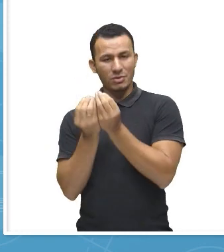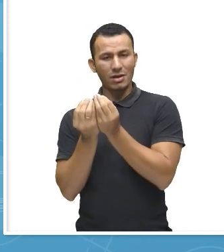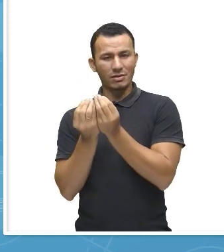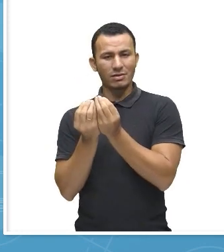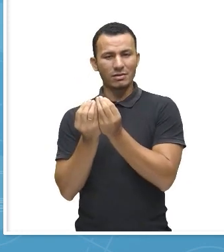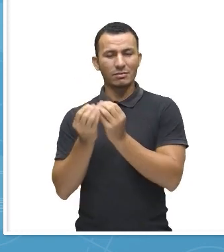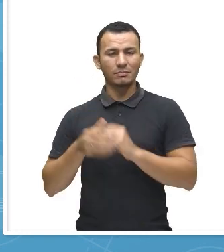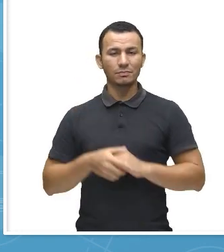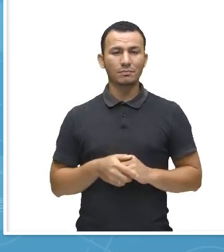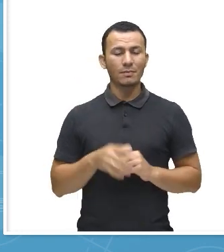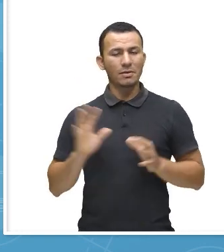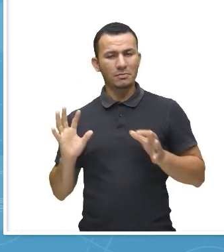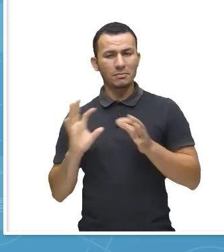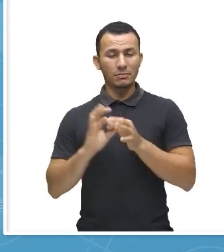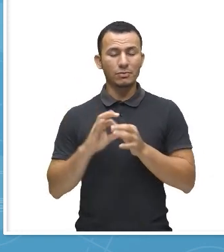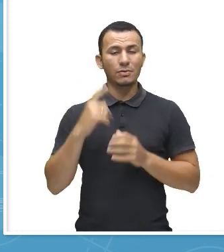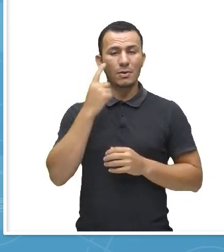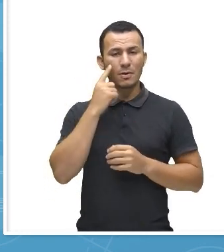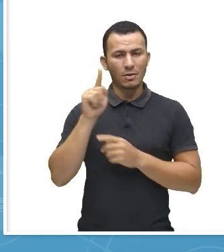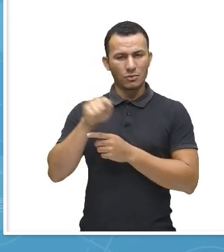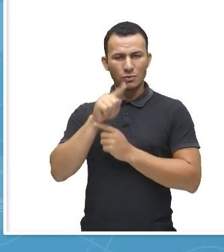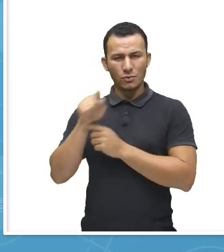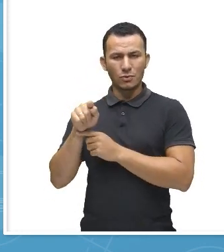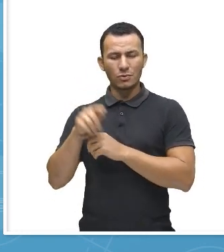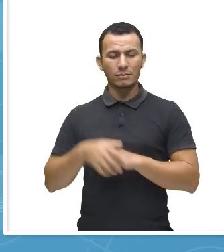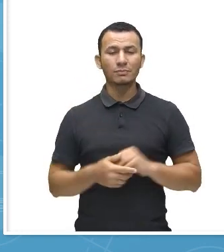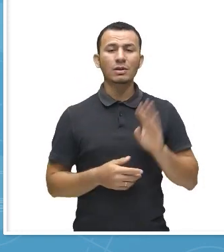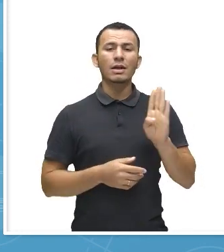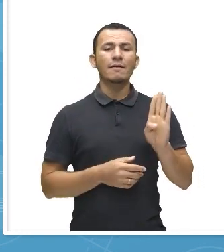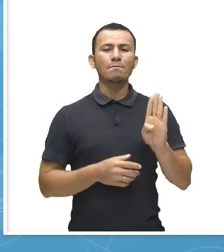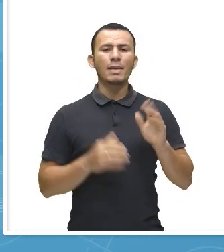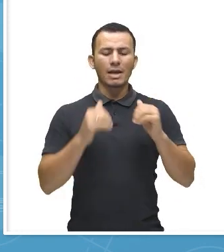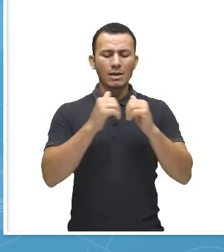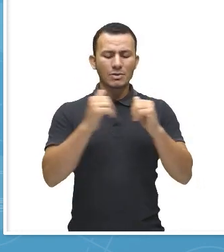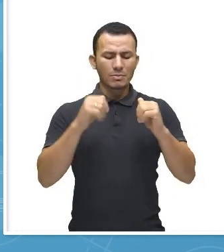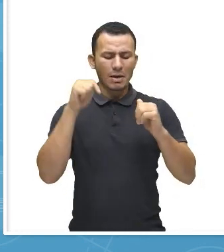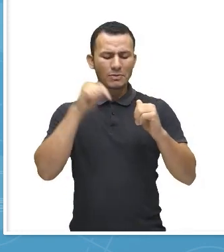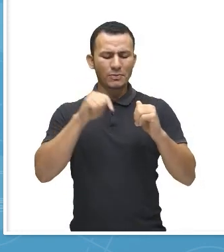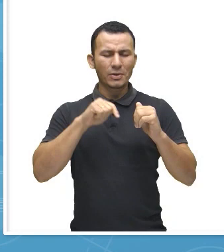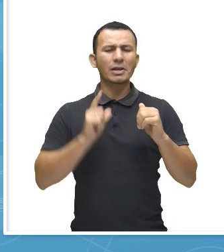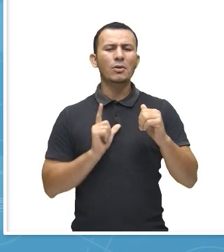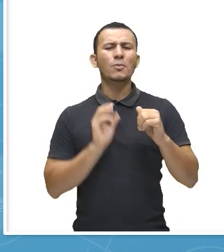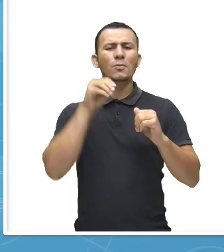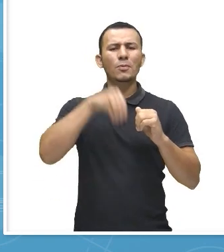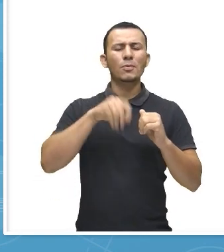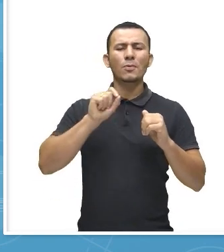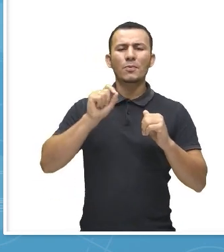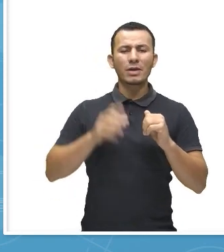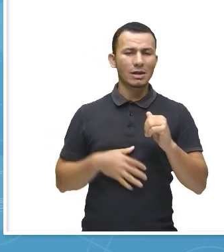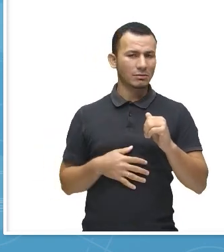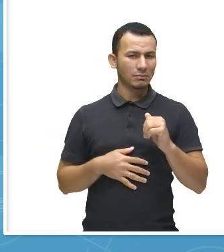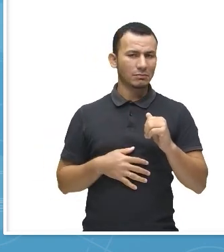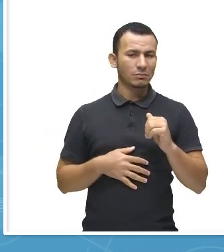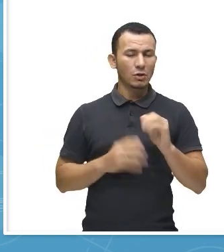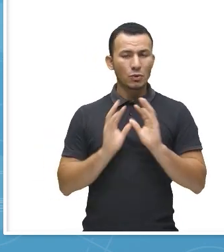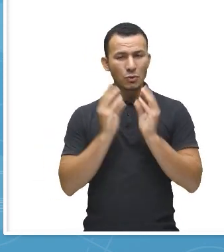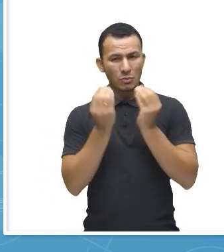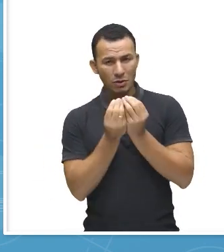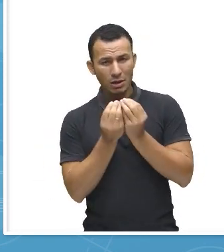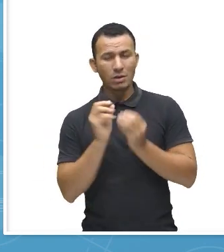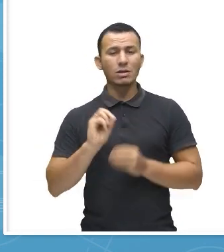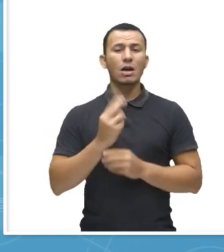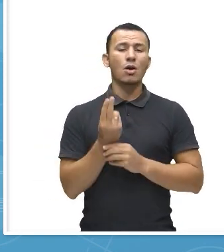separadas. Vou marcar aqui o X. Aí, tá aí. Letra B, os espaços são preenchidos pela substância intercelular ou pela